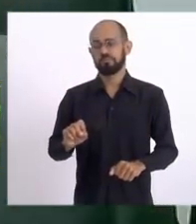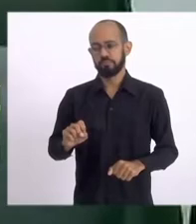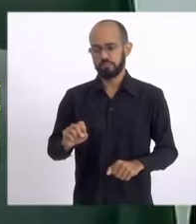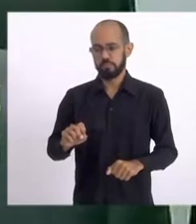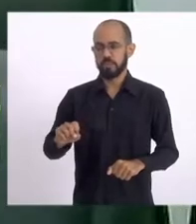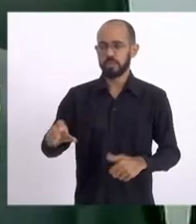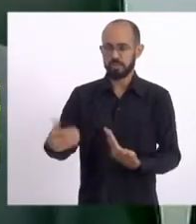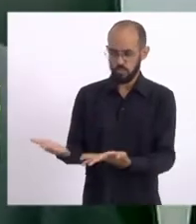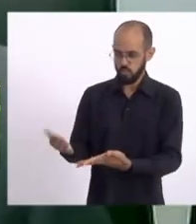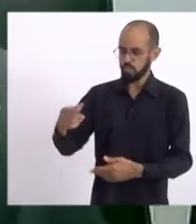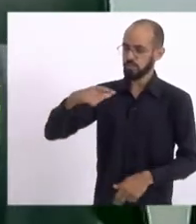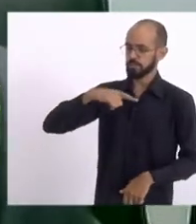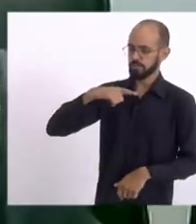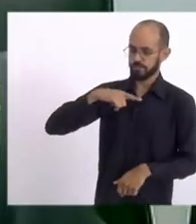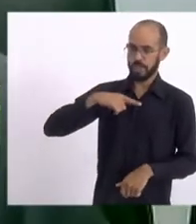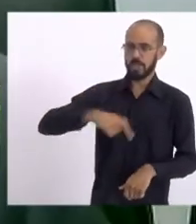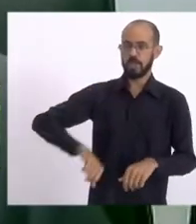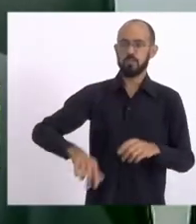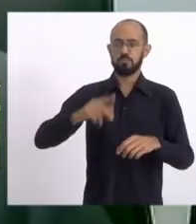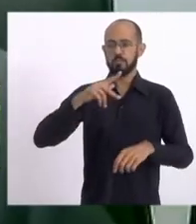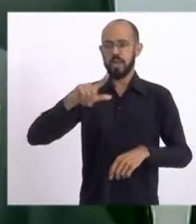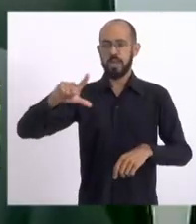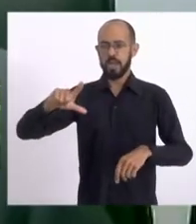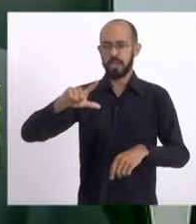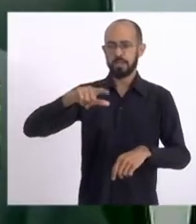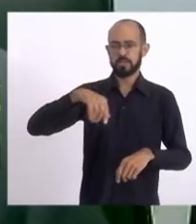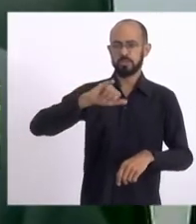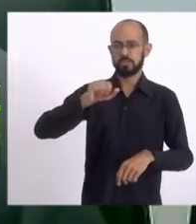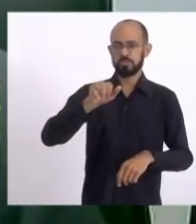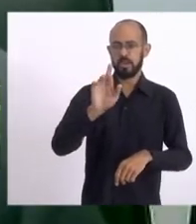um projeto de lei do Jair Bittencourt.